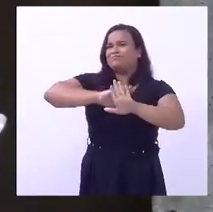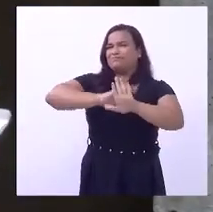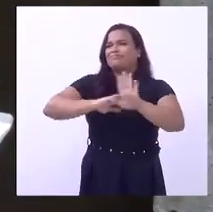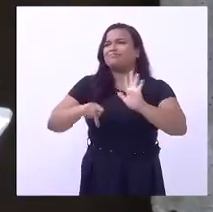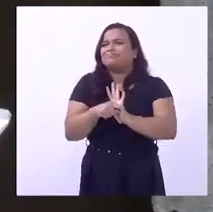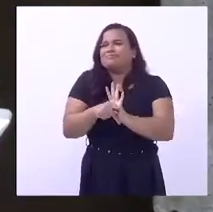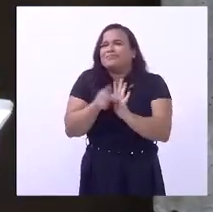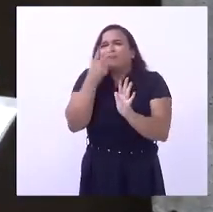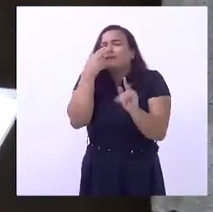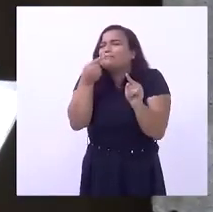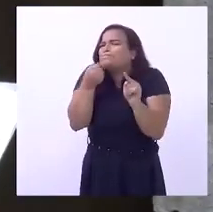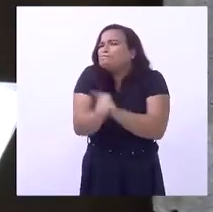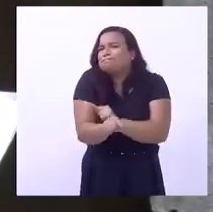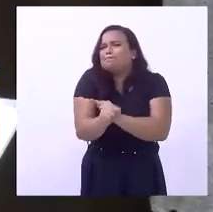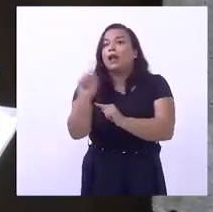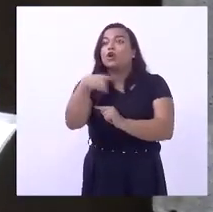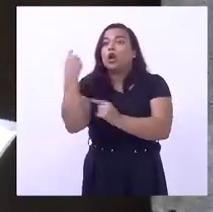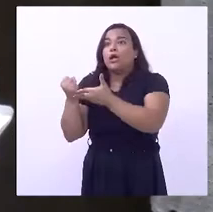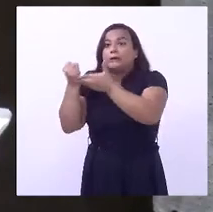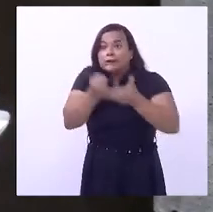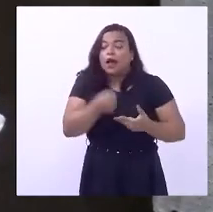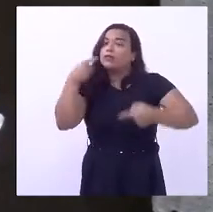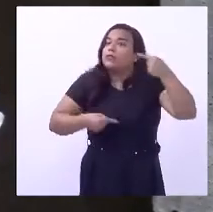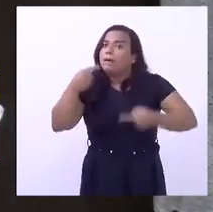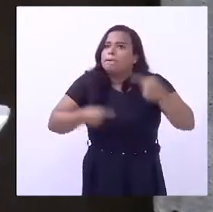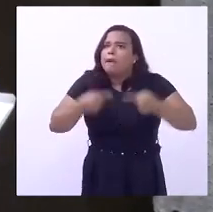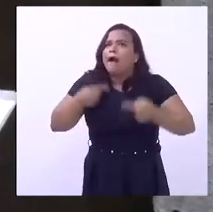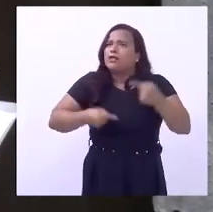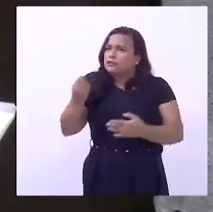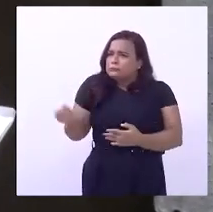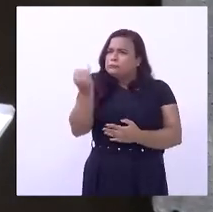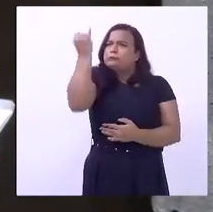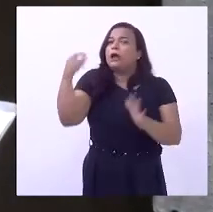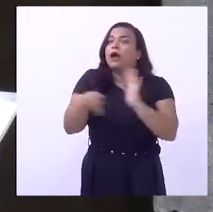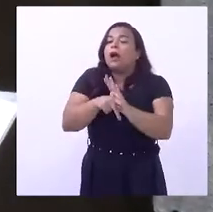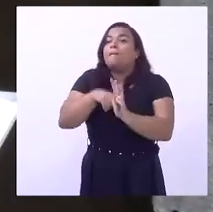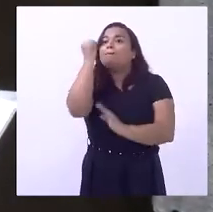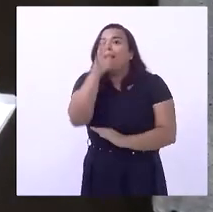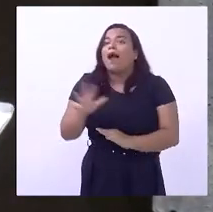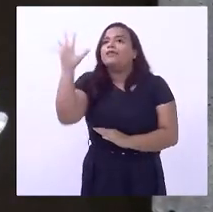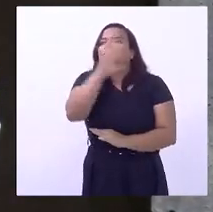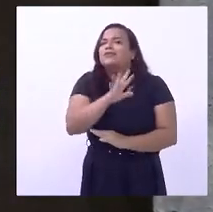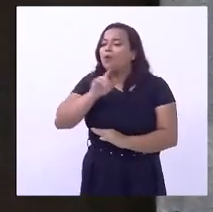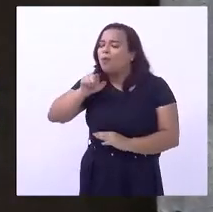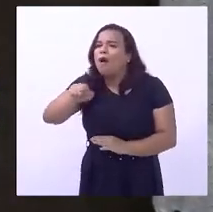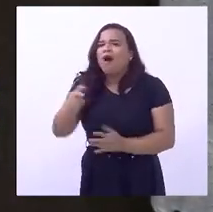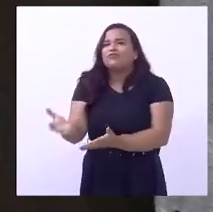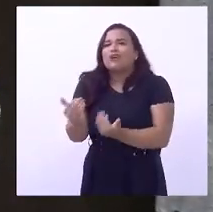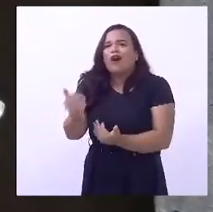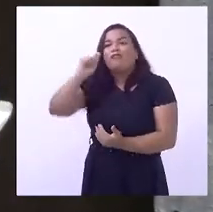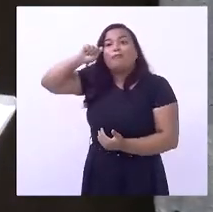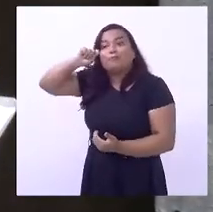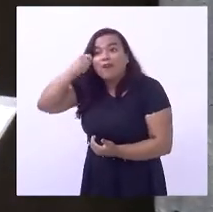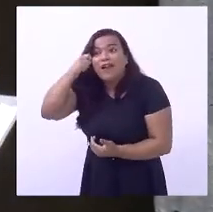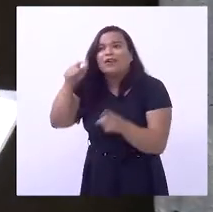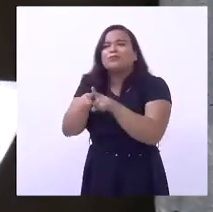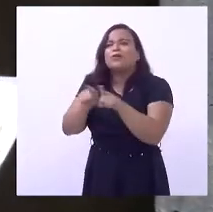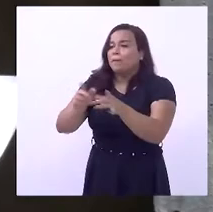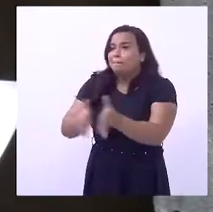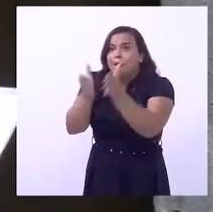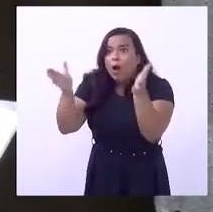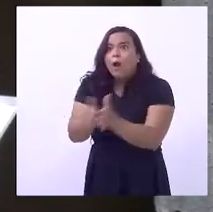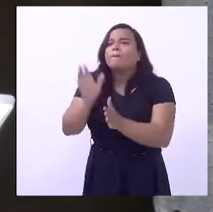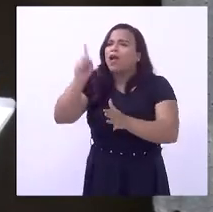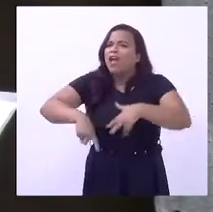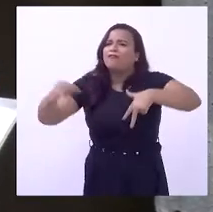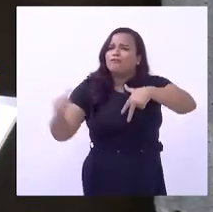um debate da raiz, onde, no Brasil, a juventude preta e pobre é a principal